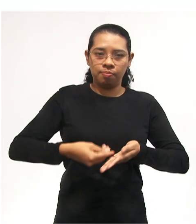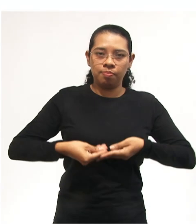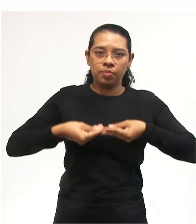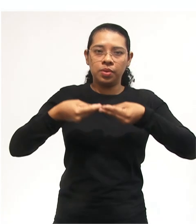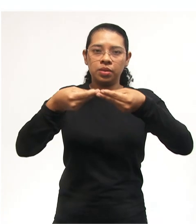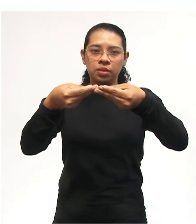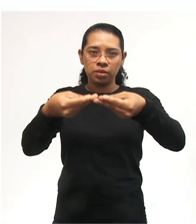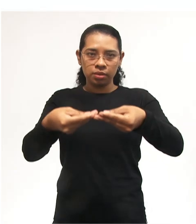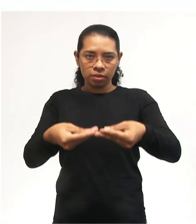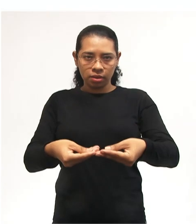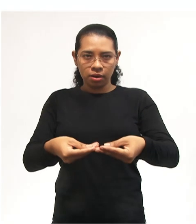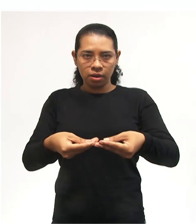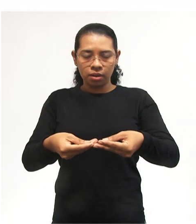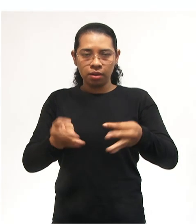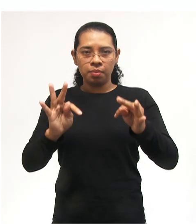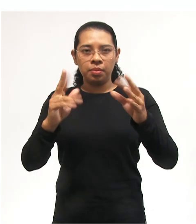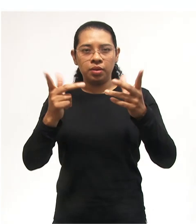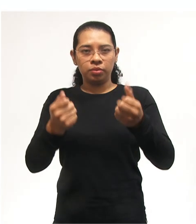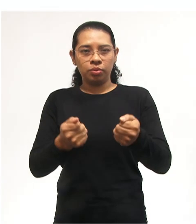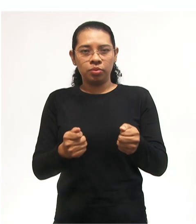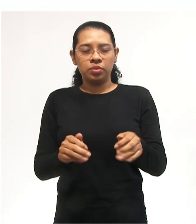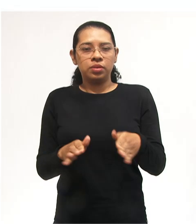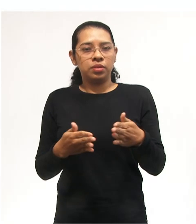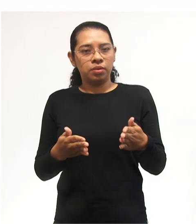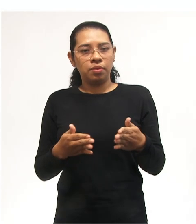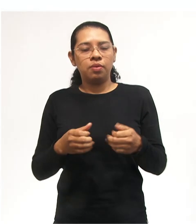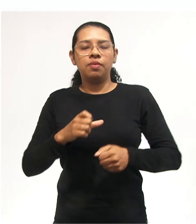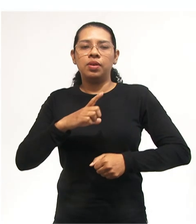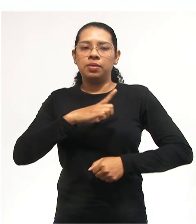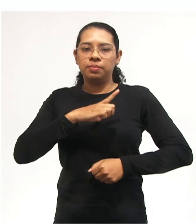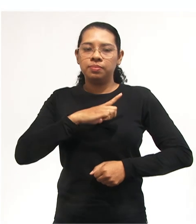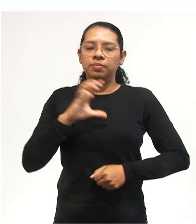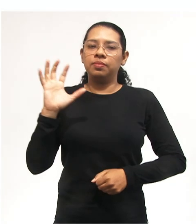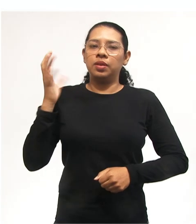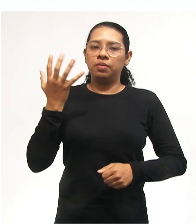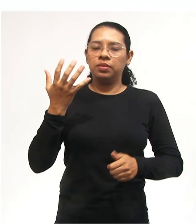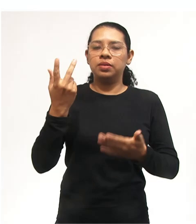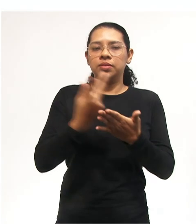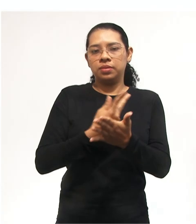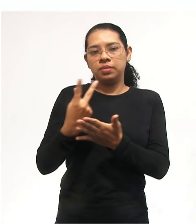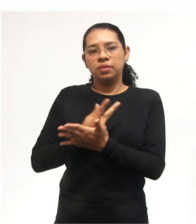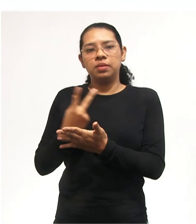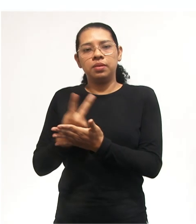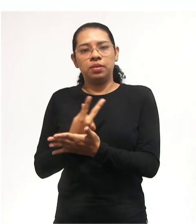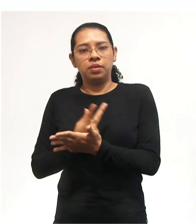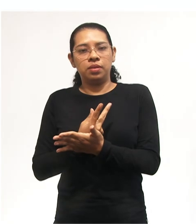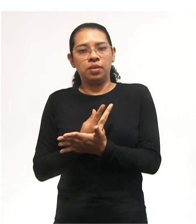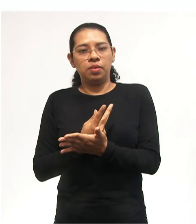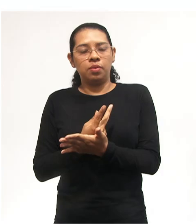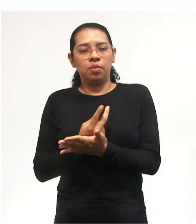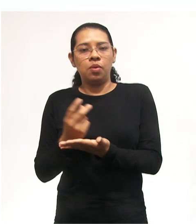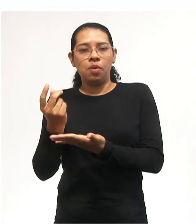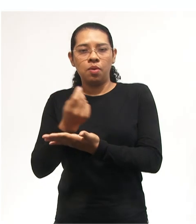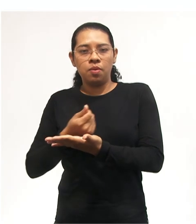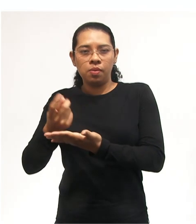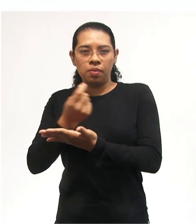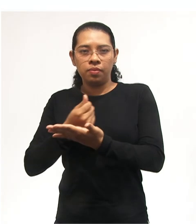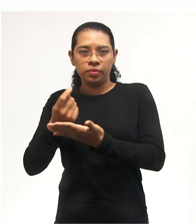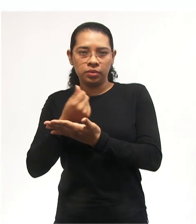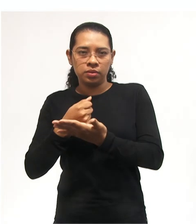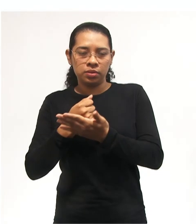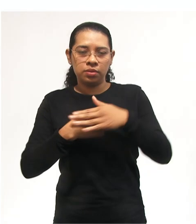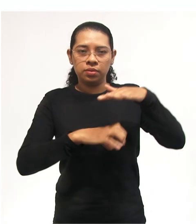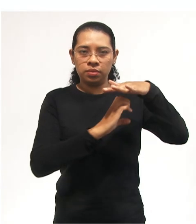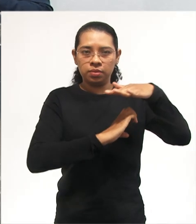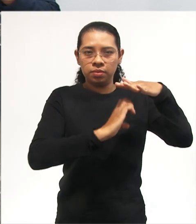suficiente para isso, porque existe aqui uma parte do financiamento público e uma parte do financiamento privado. Então, qualquer um